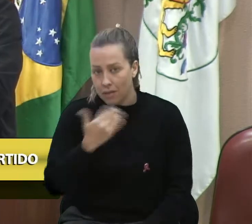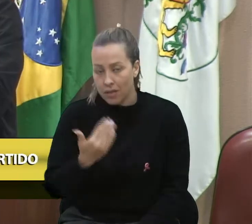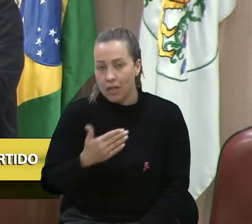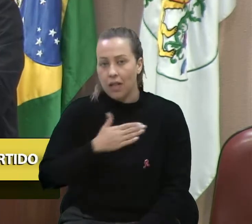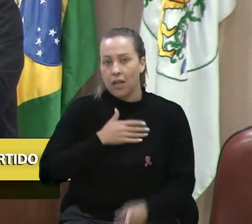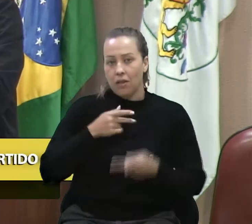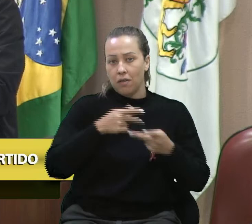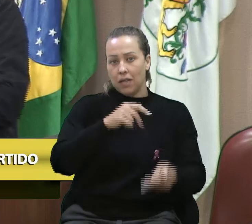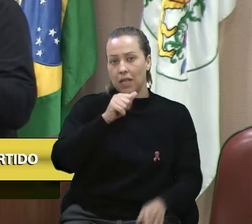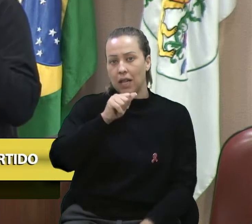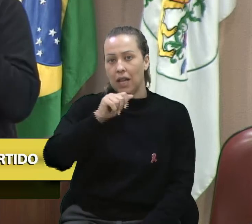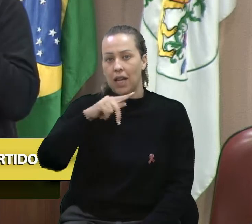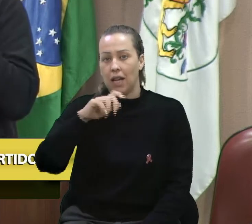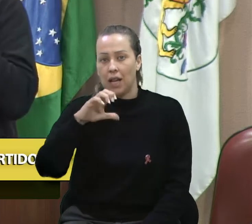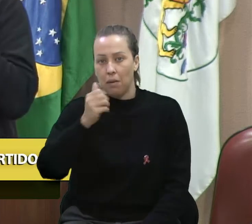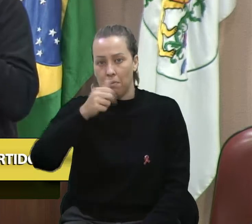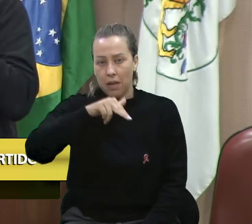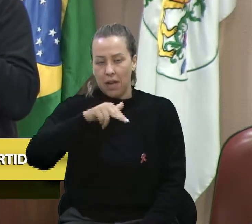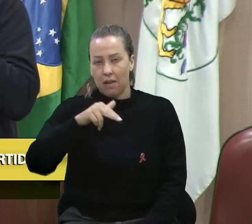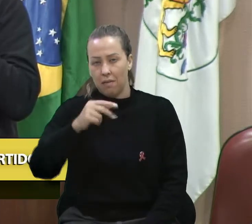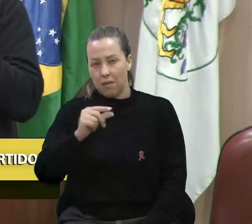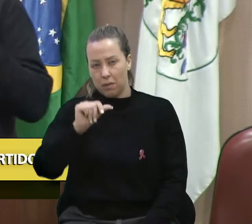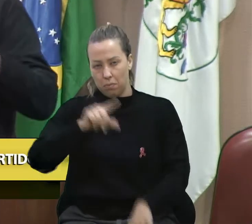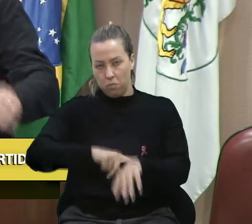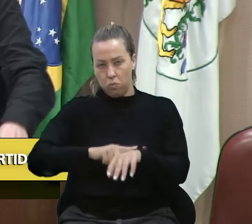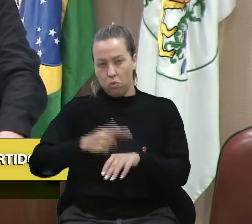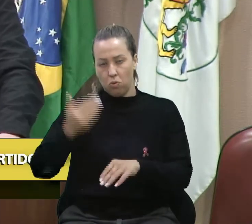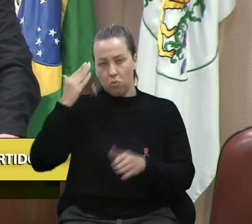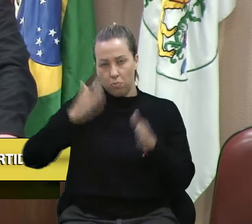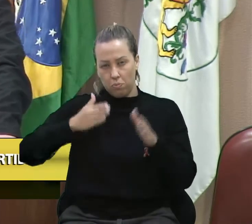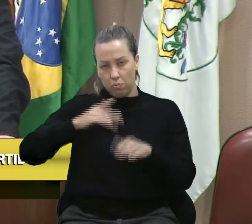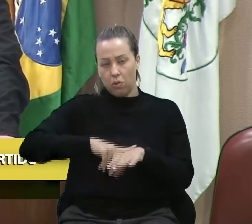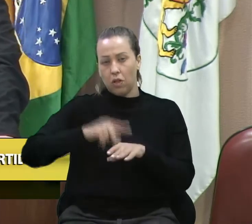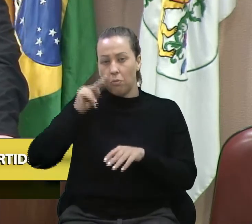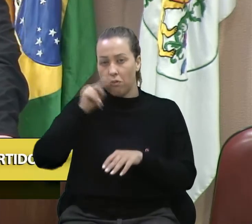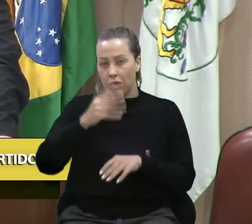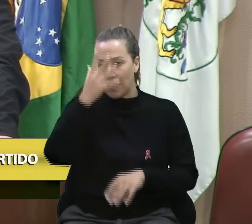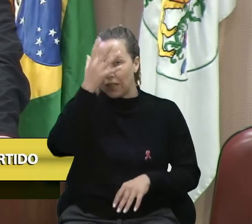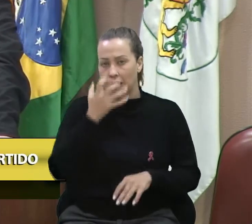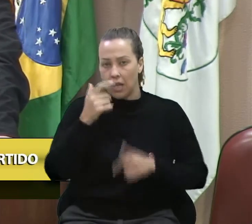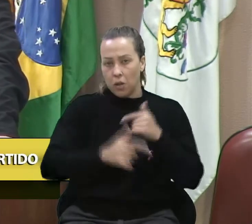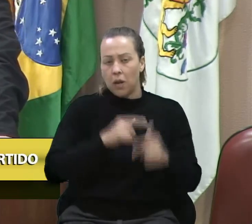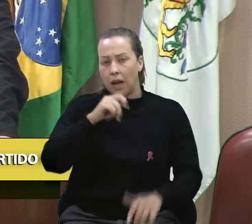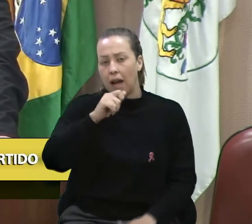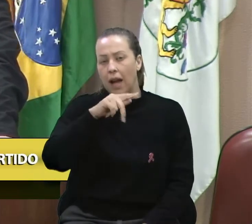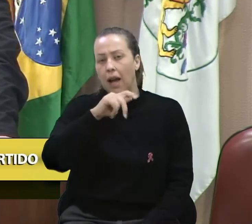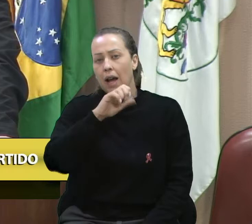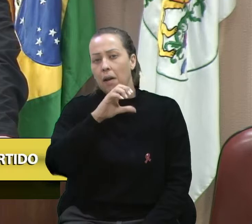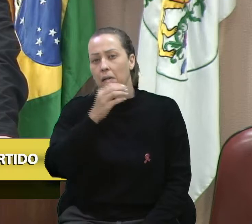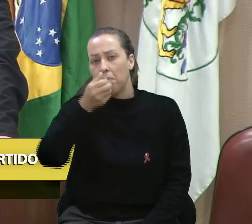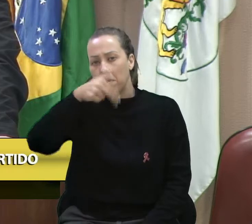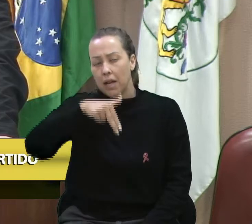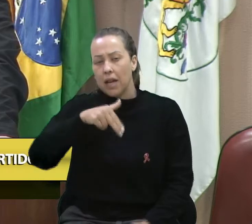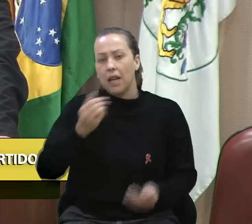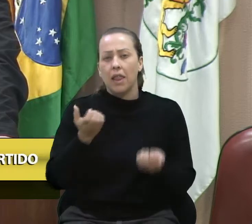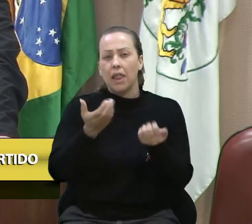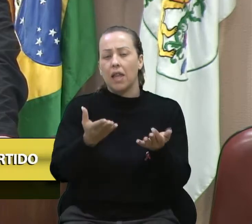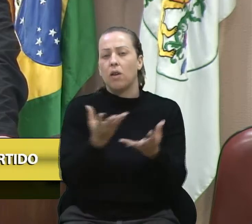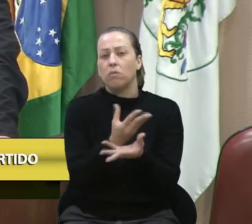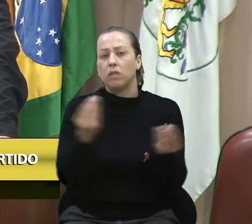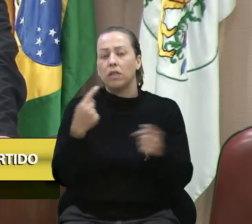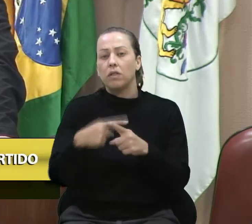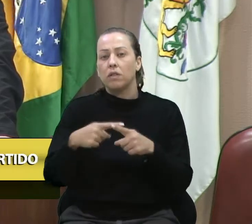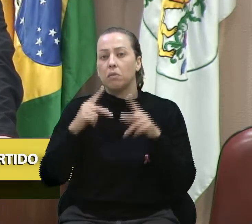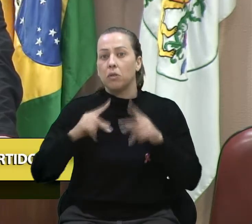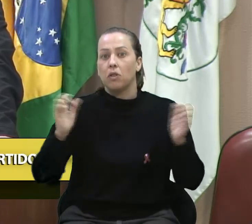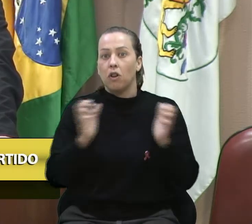visitei a APECAM também dias atrás, e a gente vê o trabalho sério lá. A APECAM, para quem não sabe, eles dão, muitas vezes, pessoas